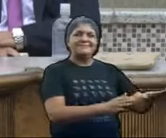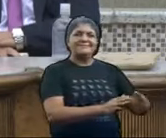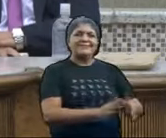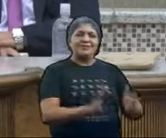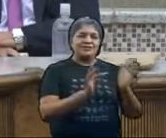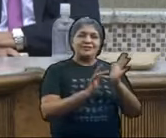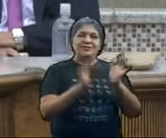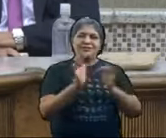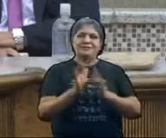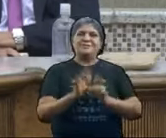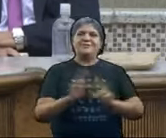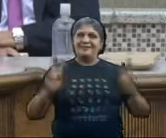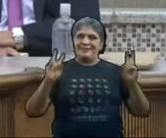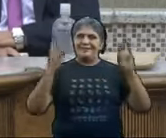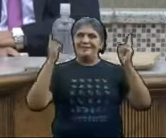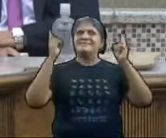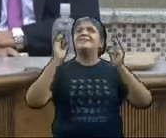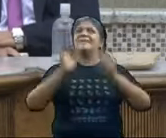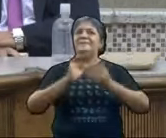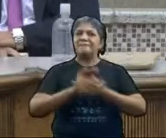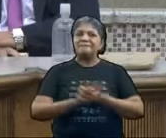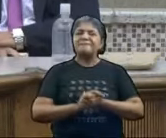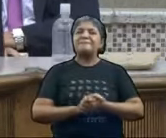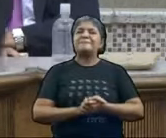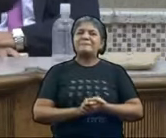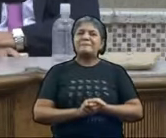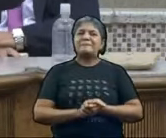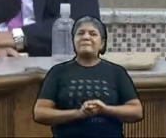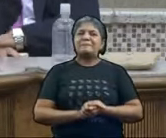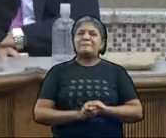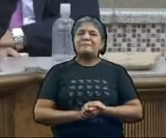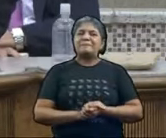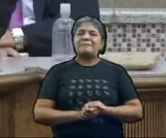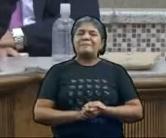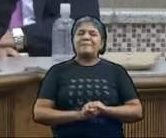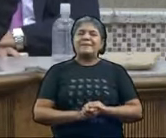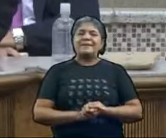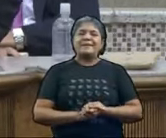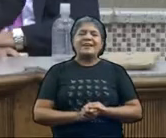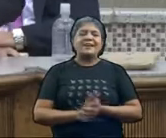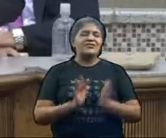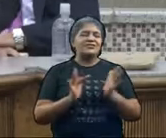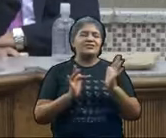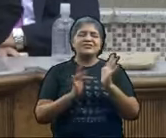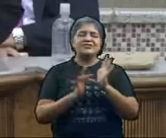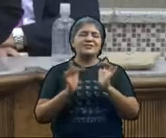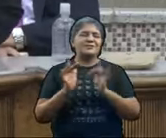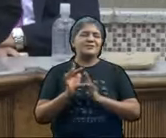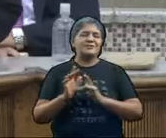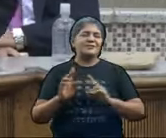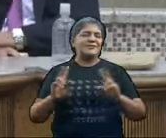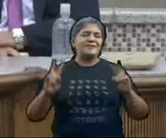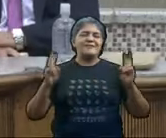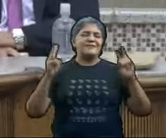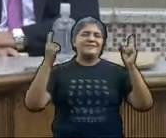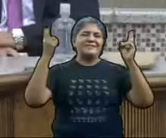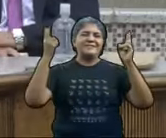será lançada lá no lago de fogo que arde. É o autor da morte, todos eles vão ser lançados